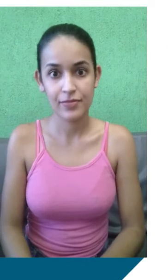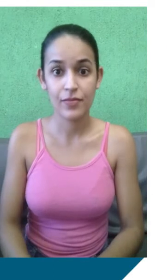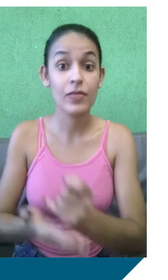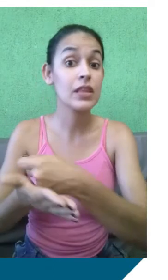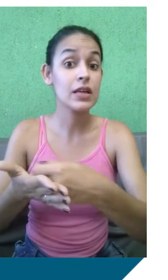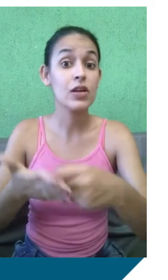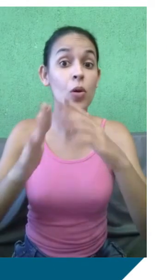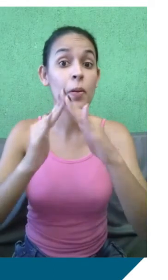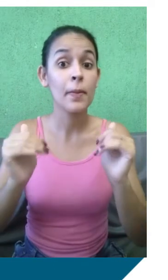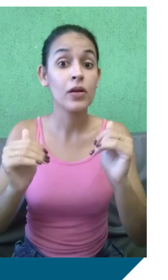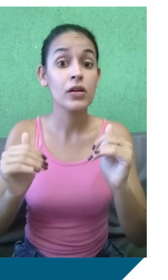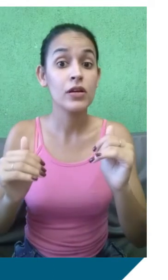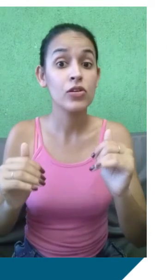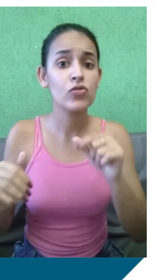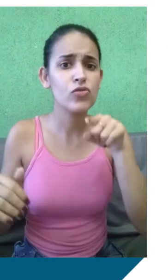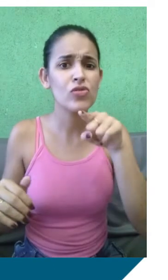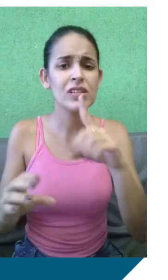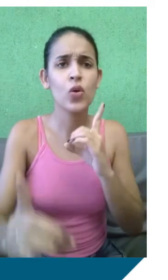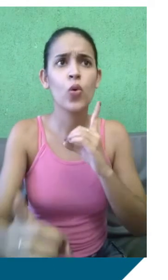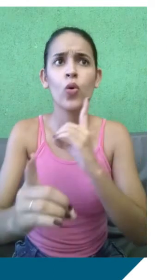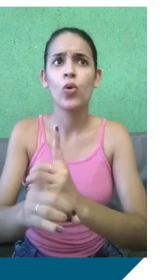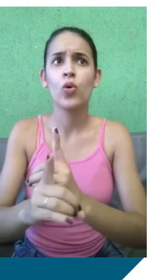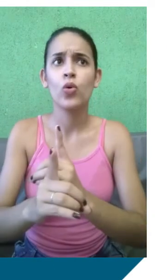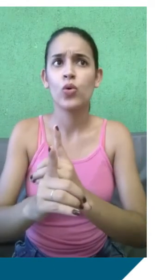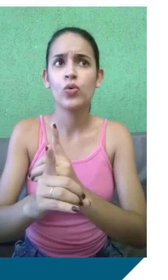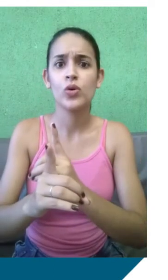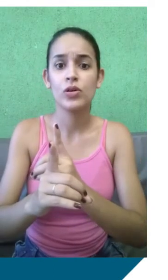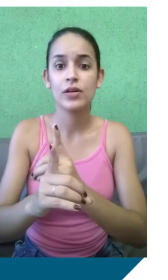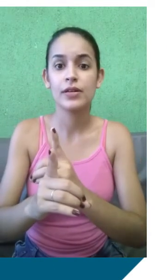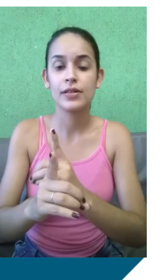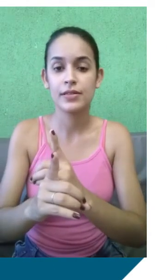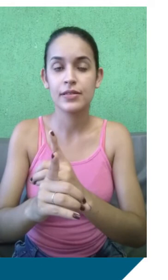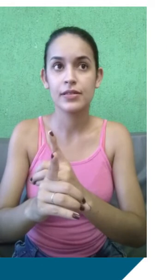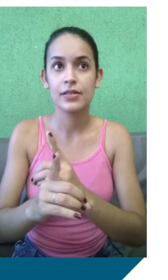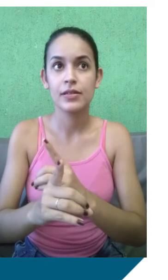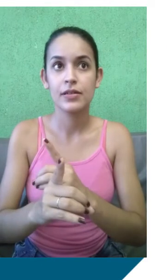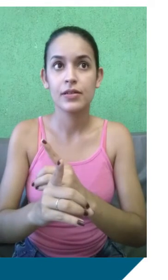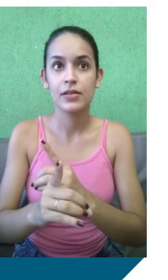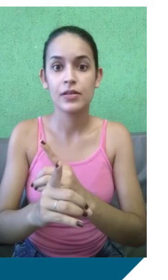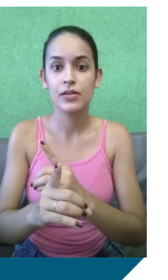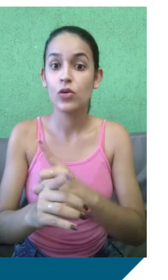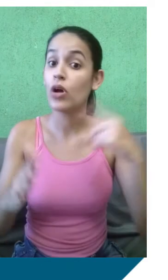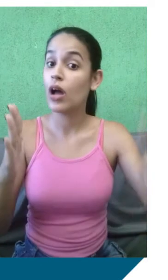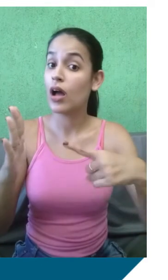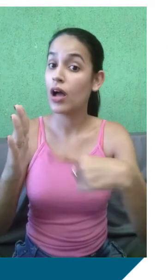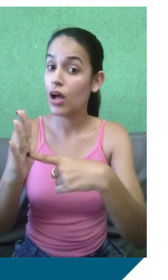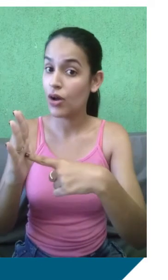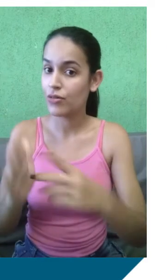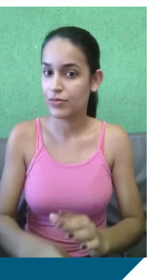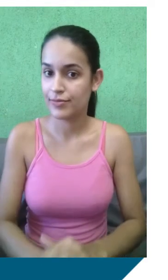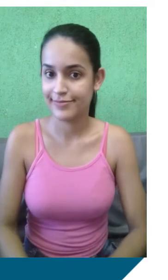enunciado pede que se identifique a função sociocomunicativa do texto ou, em outras palavras, o